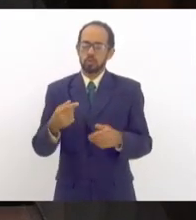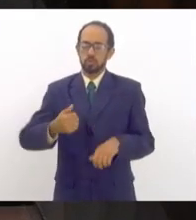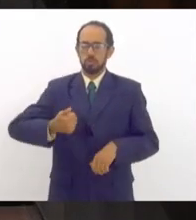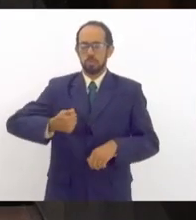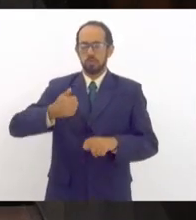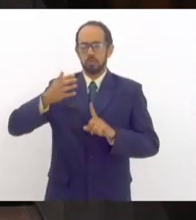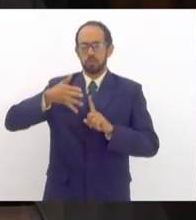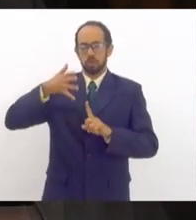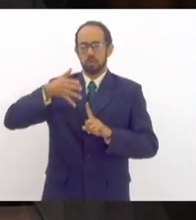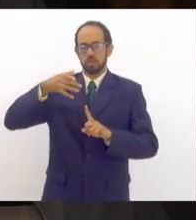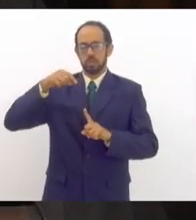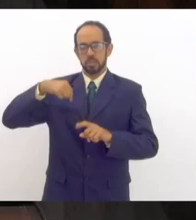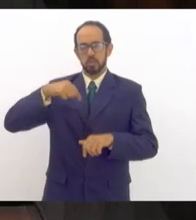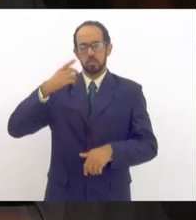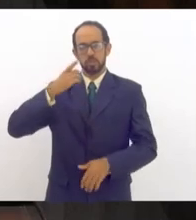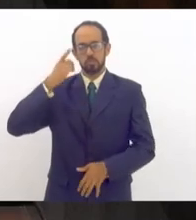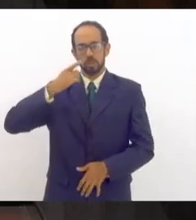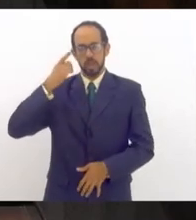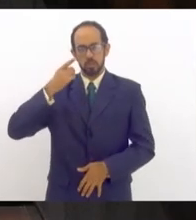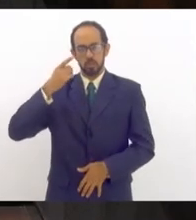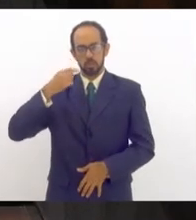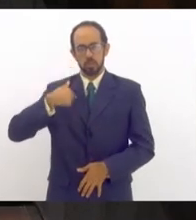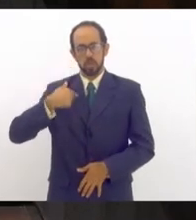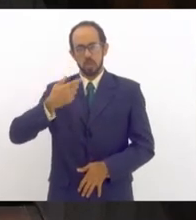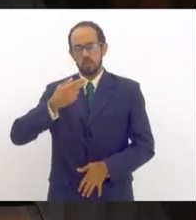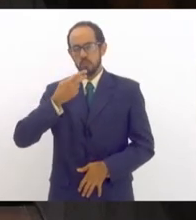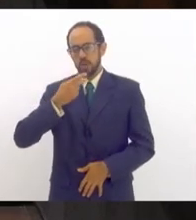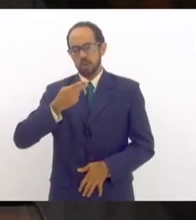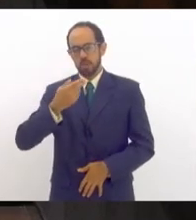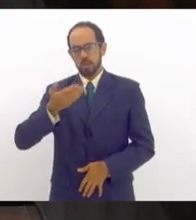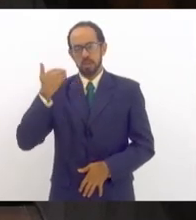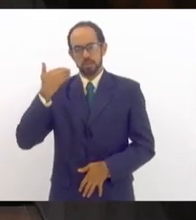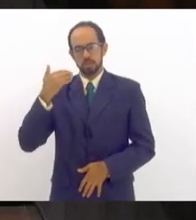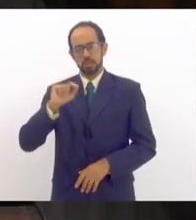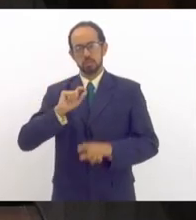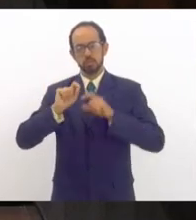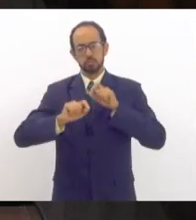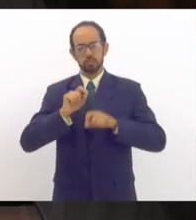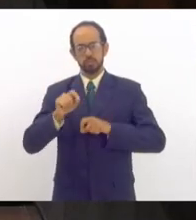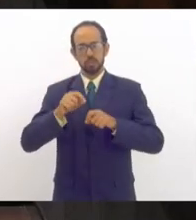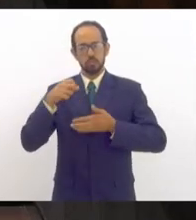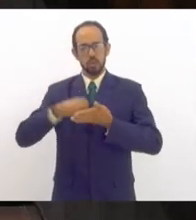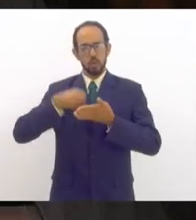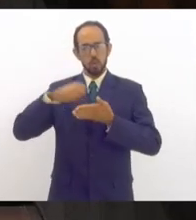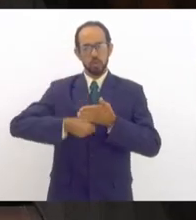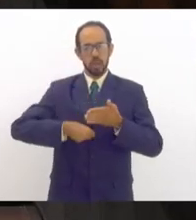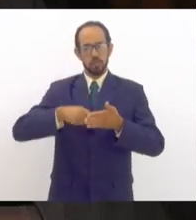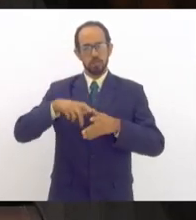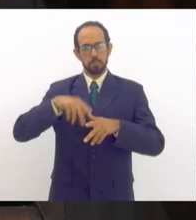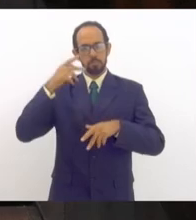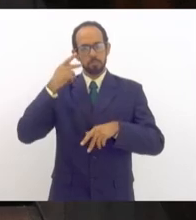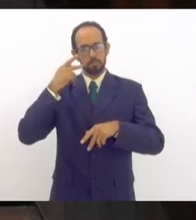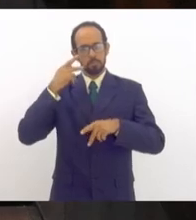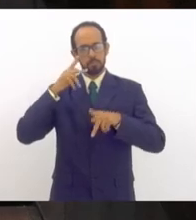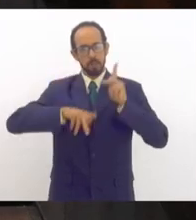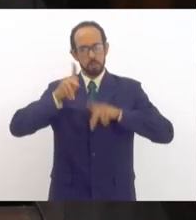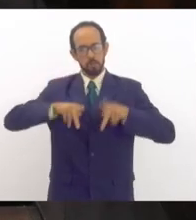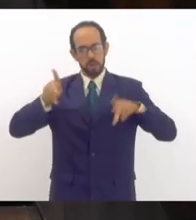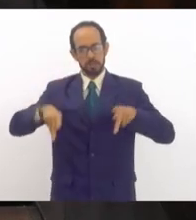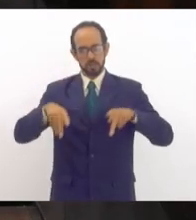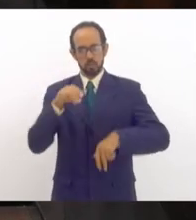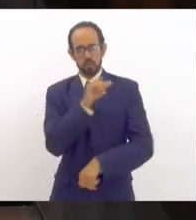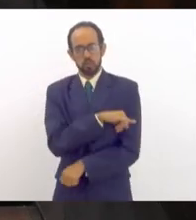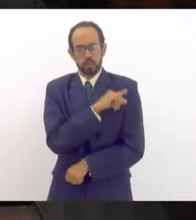essa Tribuna como Deputado E como eu falei no decorrer da campanha eu vou lutar pela população Fluminense mas